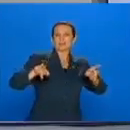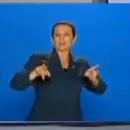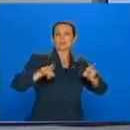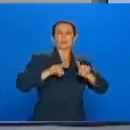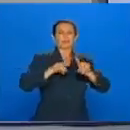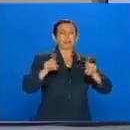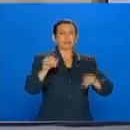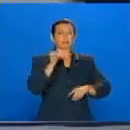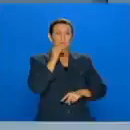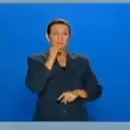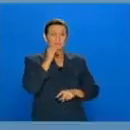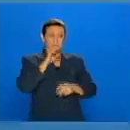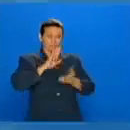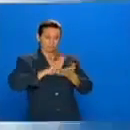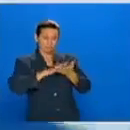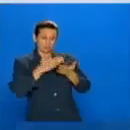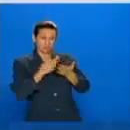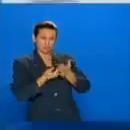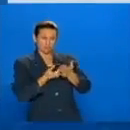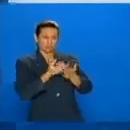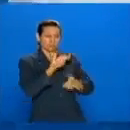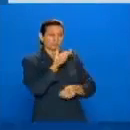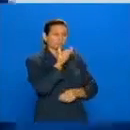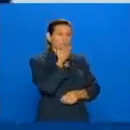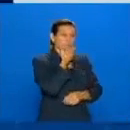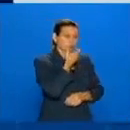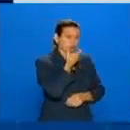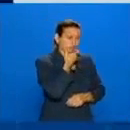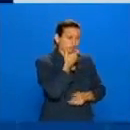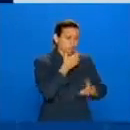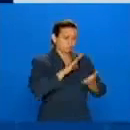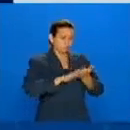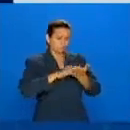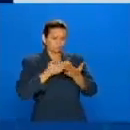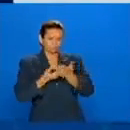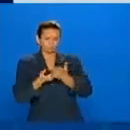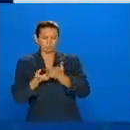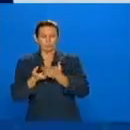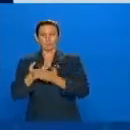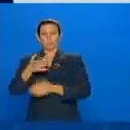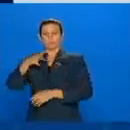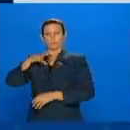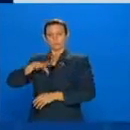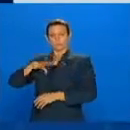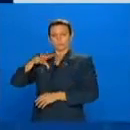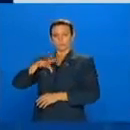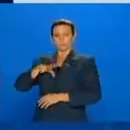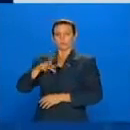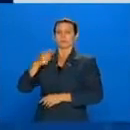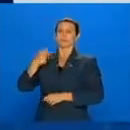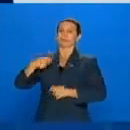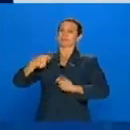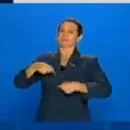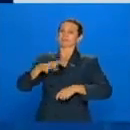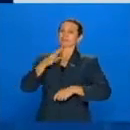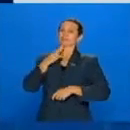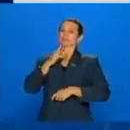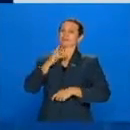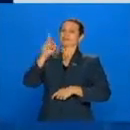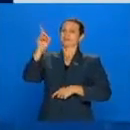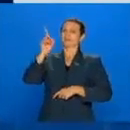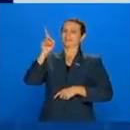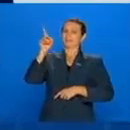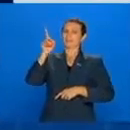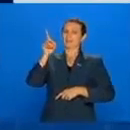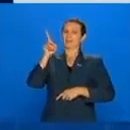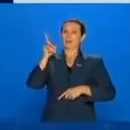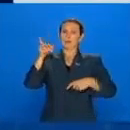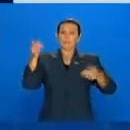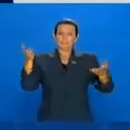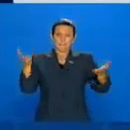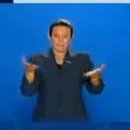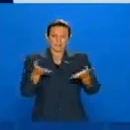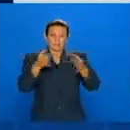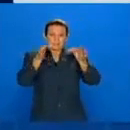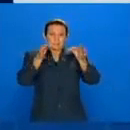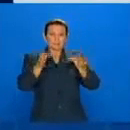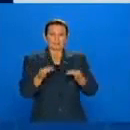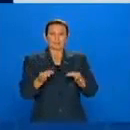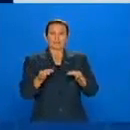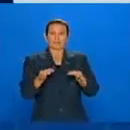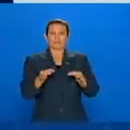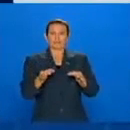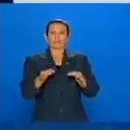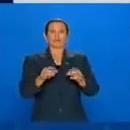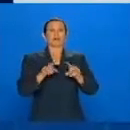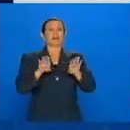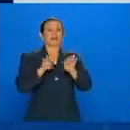para o português vai precisar conhecer o present perfect e ele vai precisar conhecer o pretérito